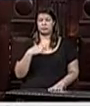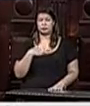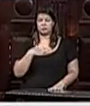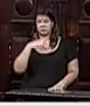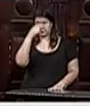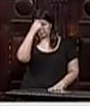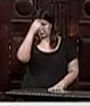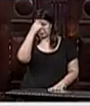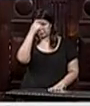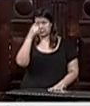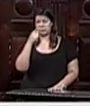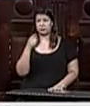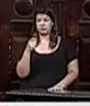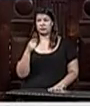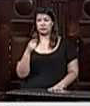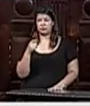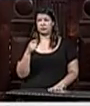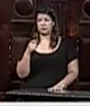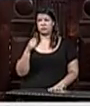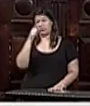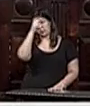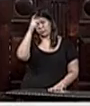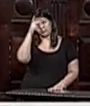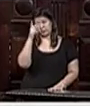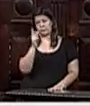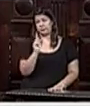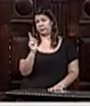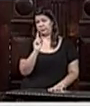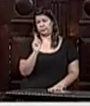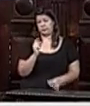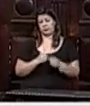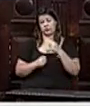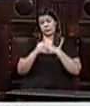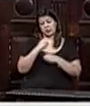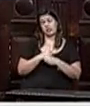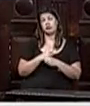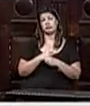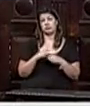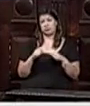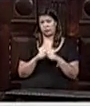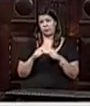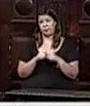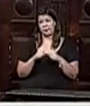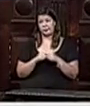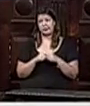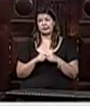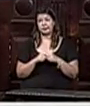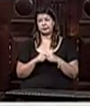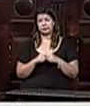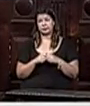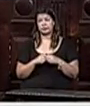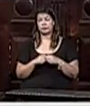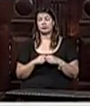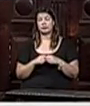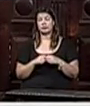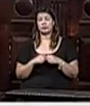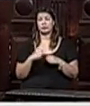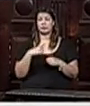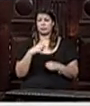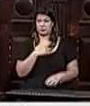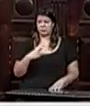ideia, não envolveria eleições municipais que acabaram de acontecer, não é? Mas eleições gerais para